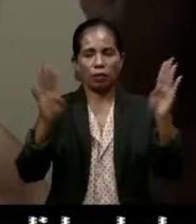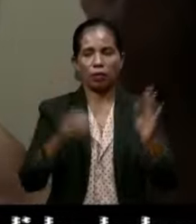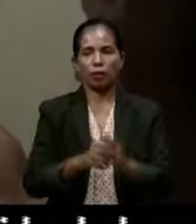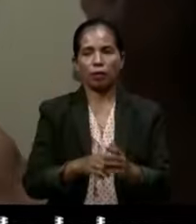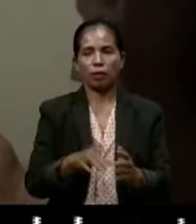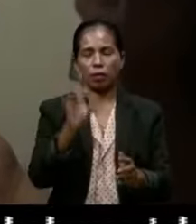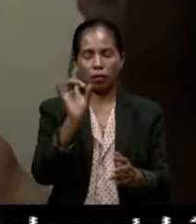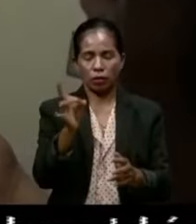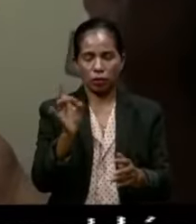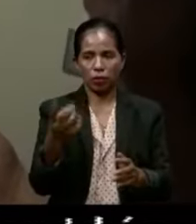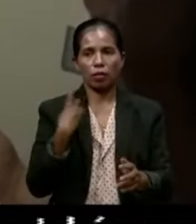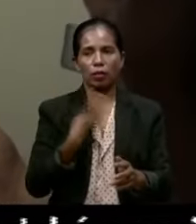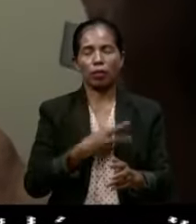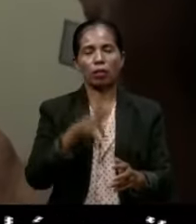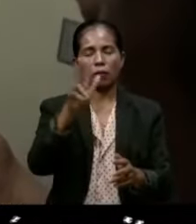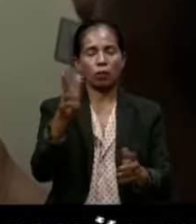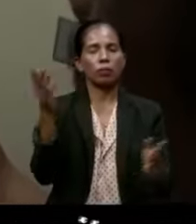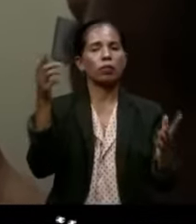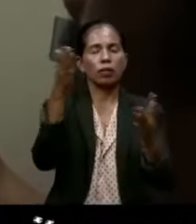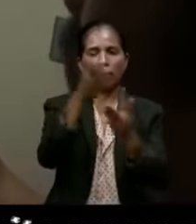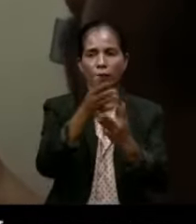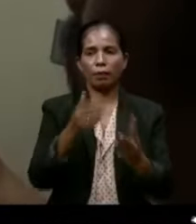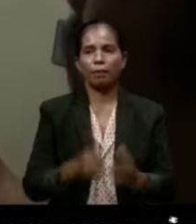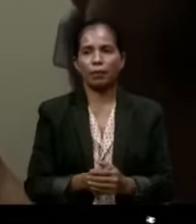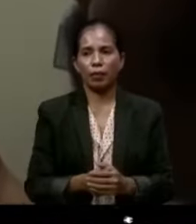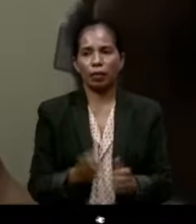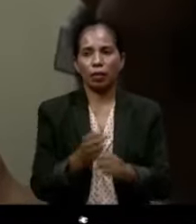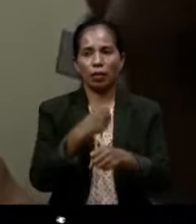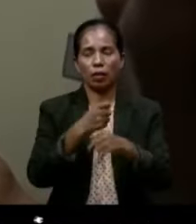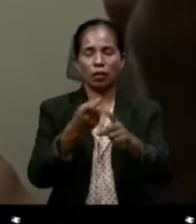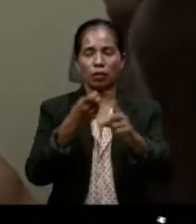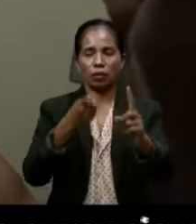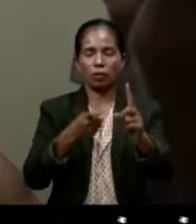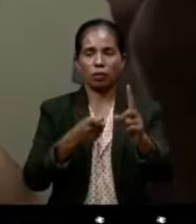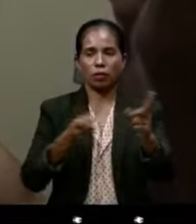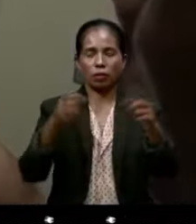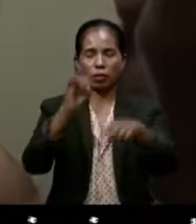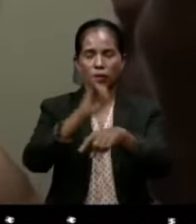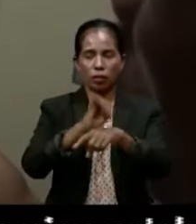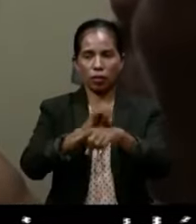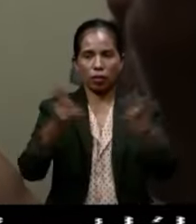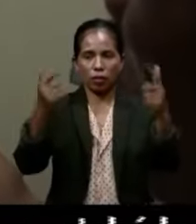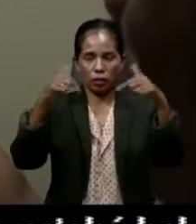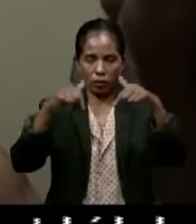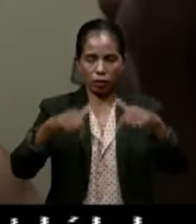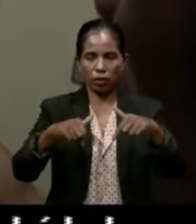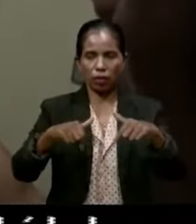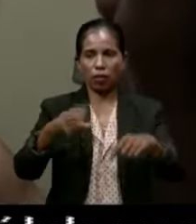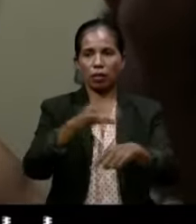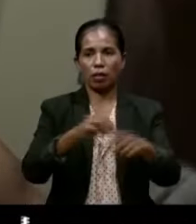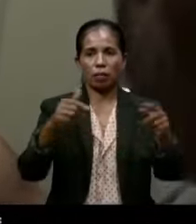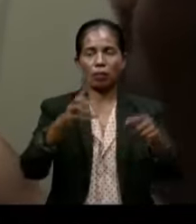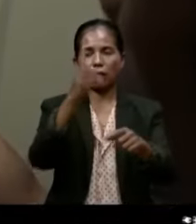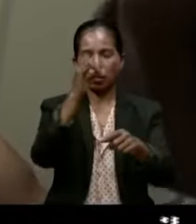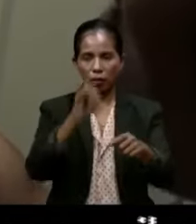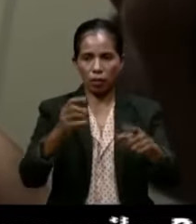85 jornalistas i tenian tolu mas bajo tu tenian tolu la os halo sine ne sai si Vaticano mai Jakarta Jakarta Port Moresby mai ya